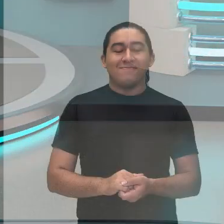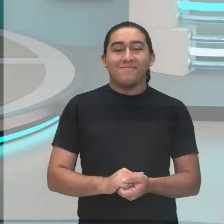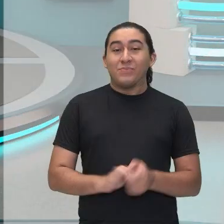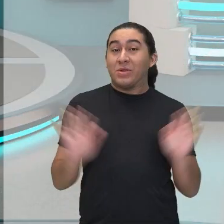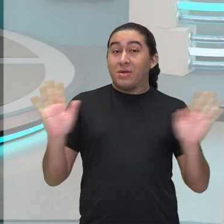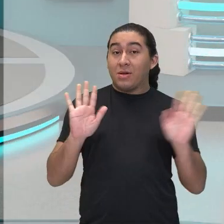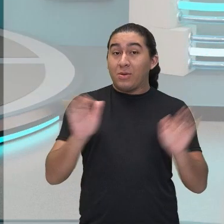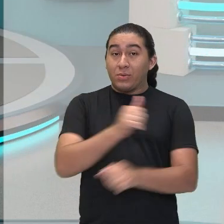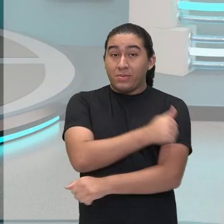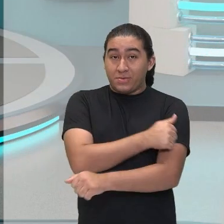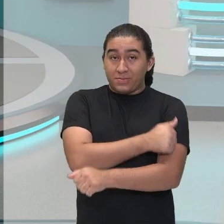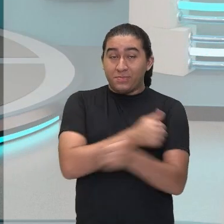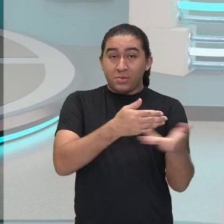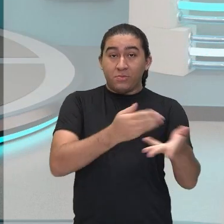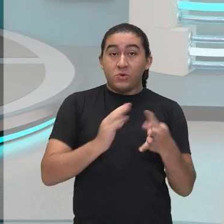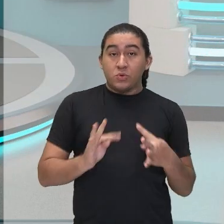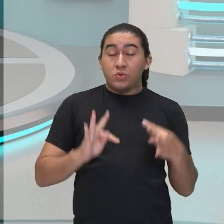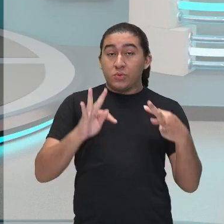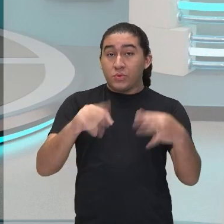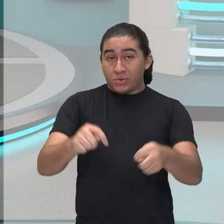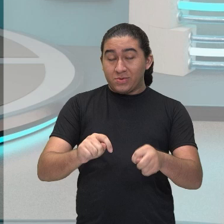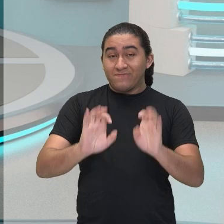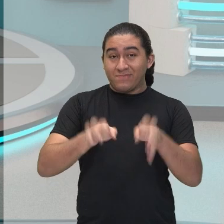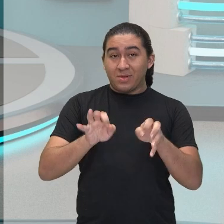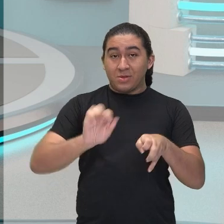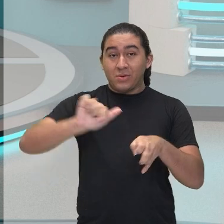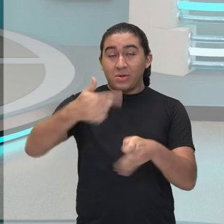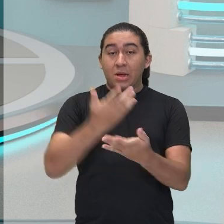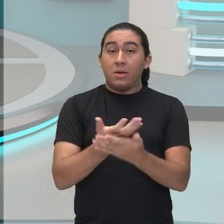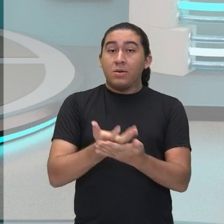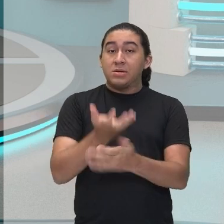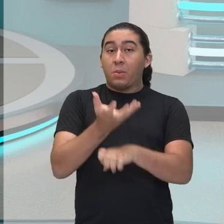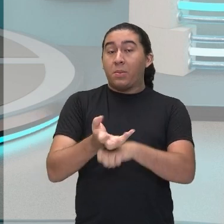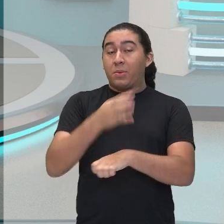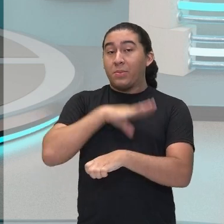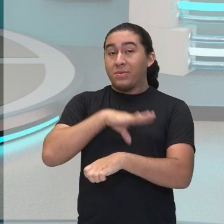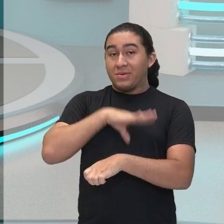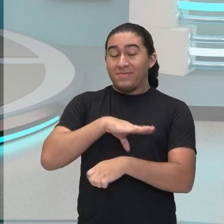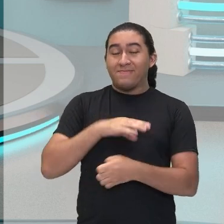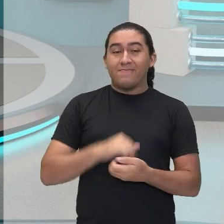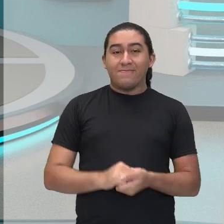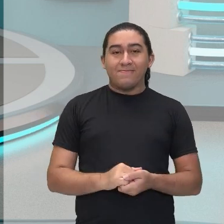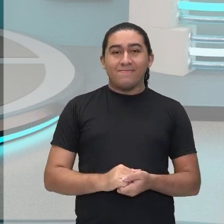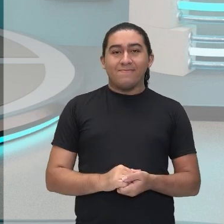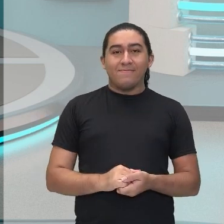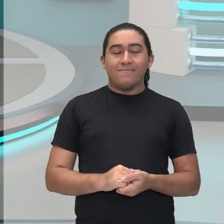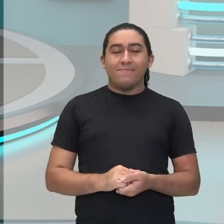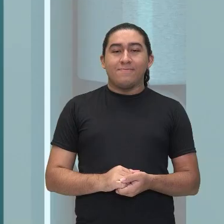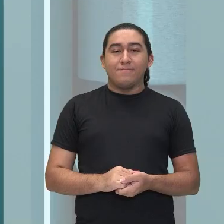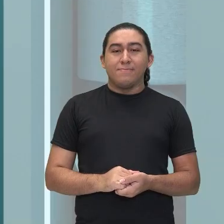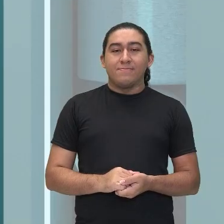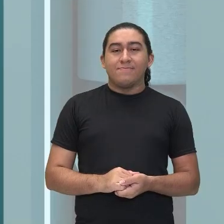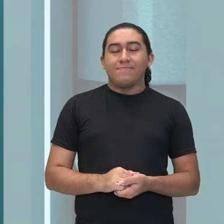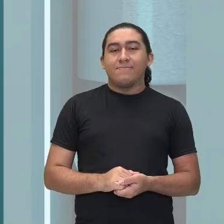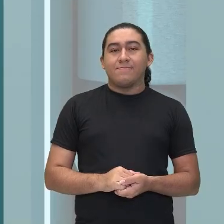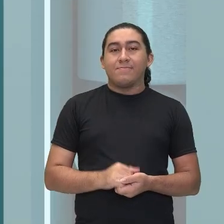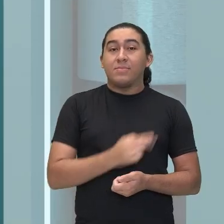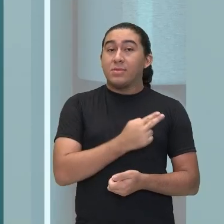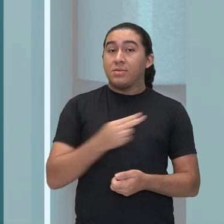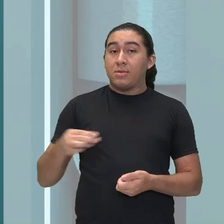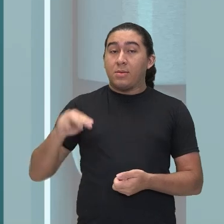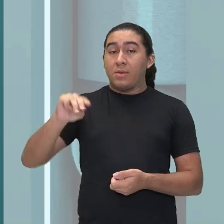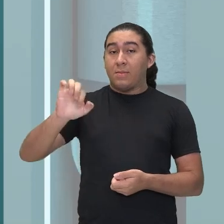Olá, pessoal! Sejam todos muito bem-vindos a mais uma aula da nossa língua portuguesa. Sou